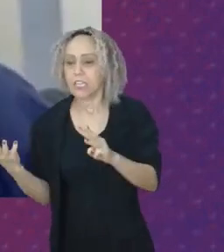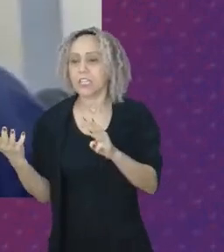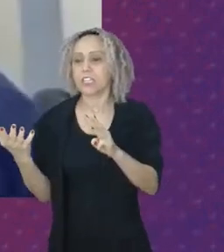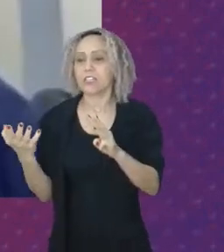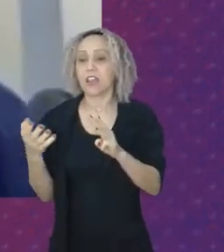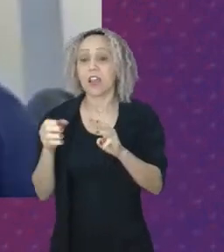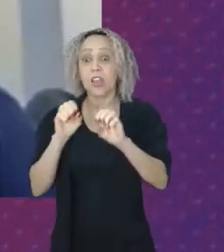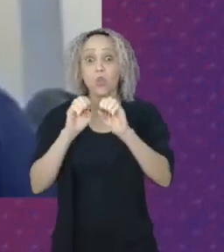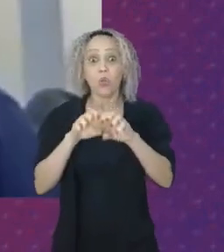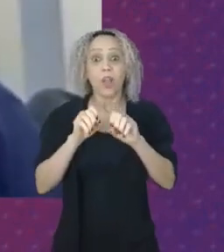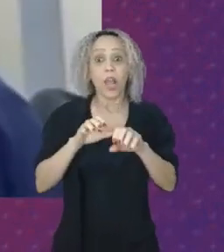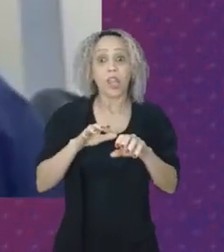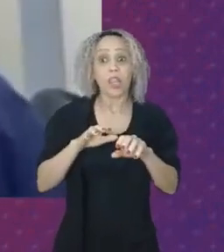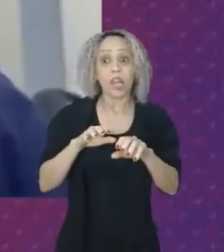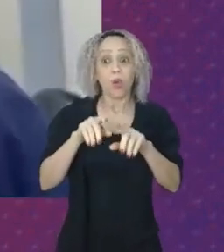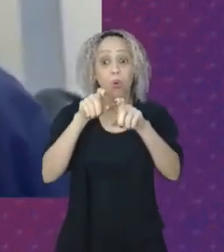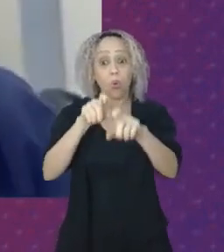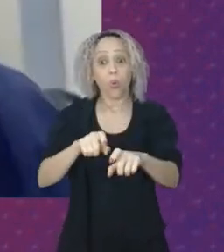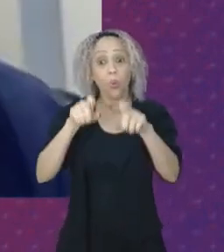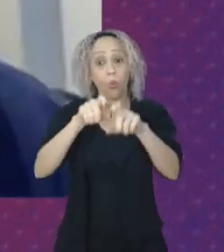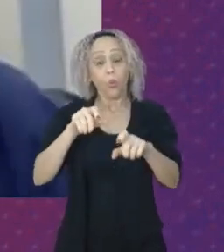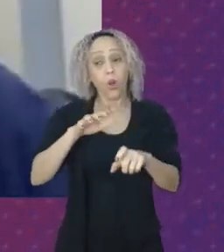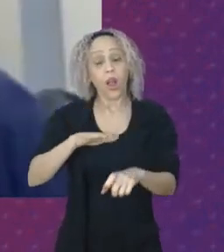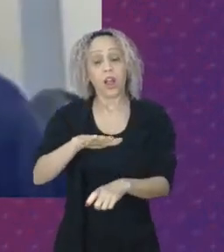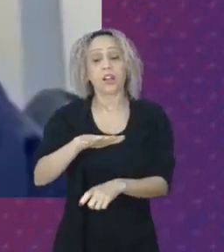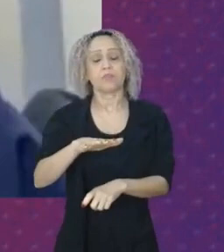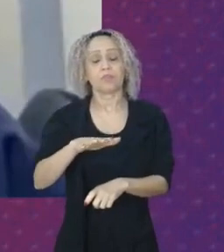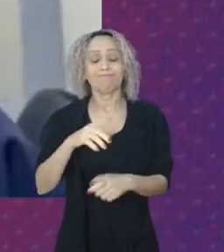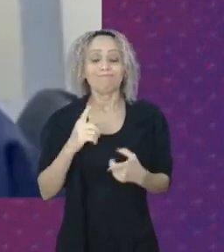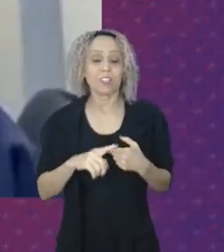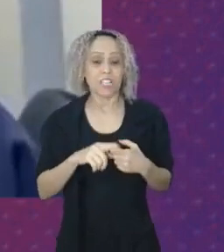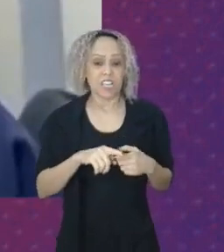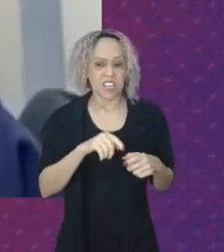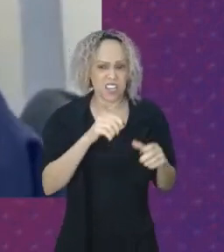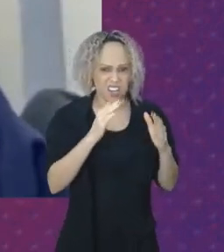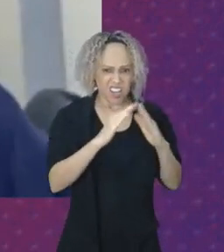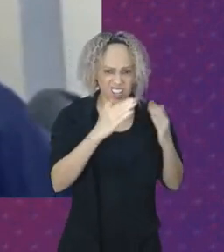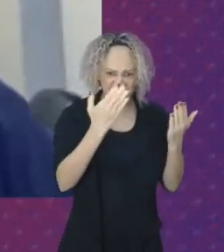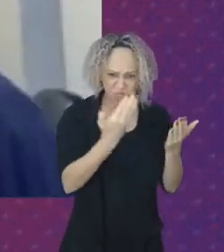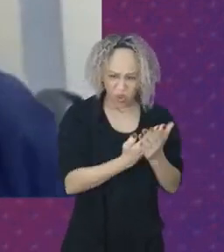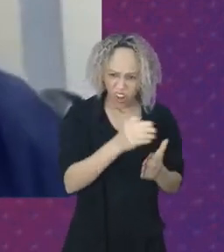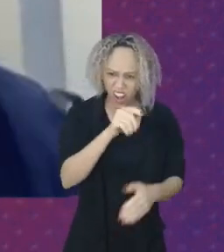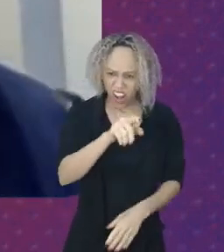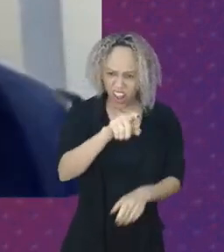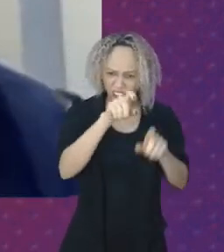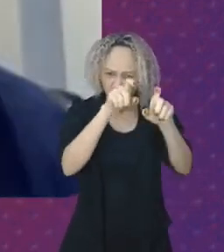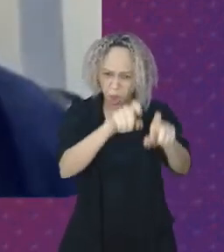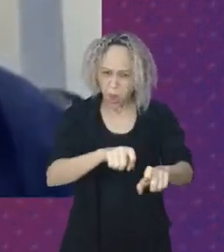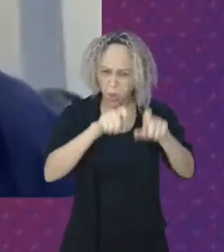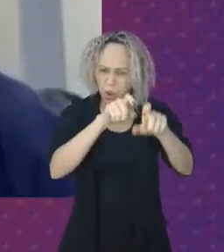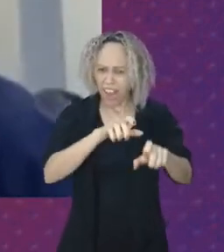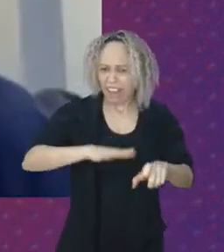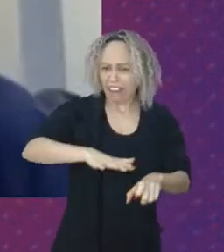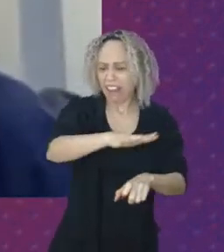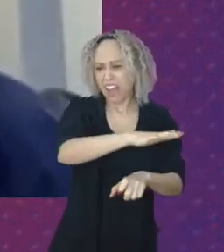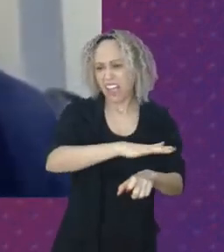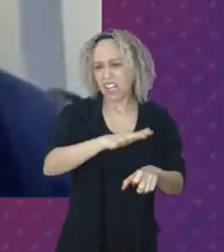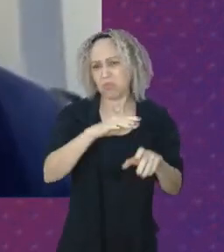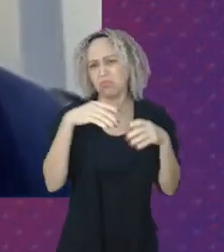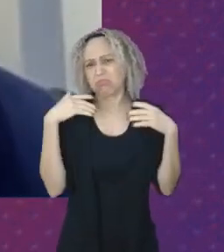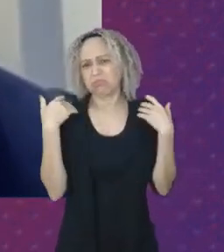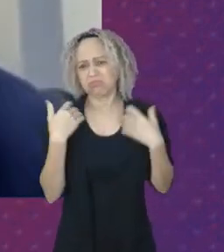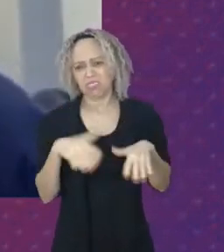as escolas que estão no campo brasileiro padecem com falta de professores, com falta de um currículo próprio. E a CECADI foi